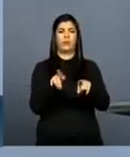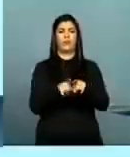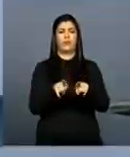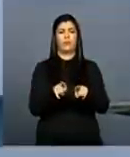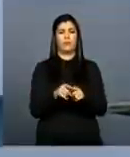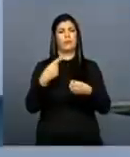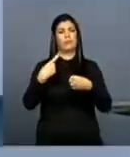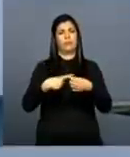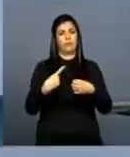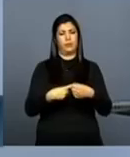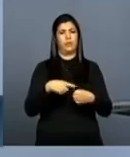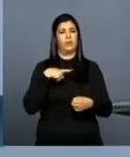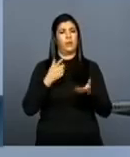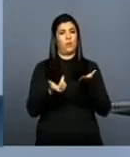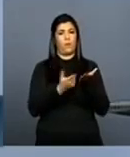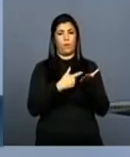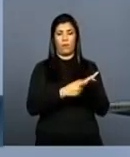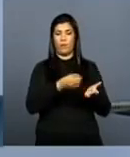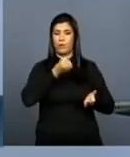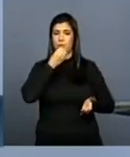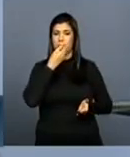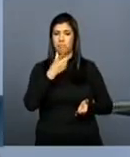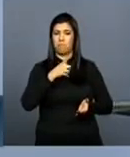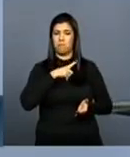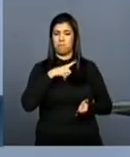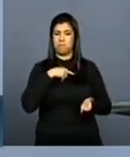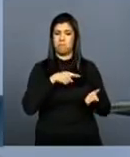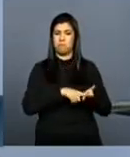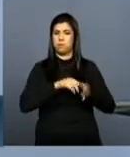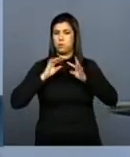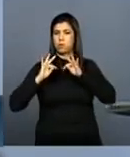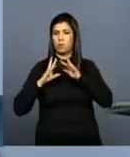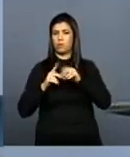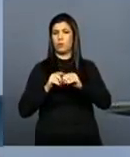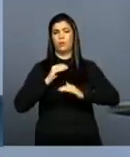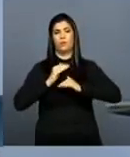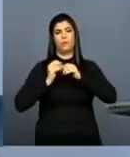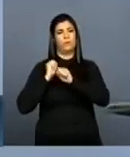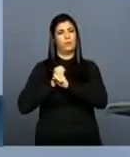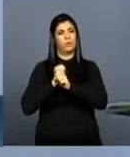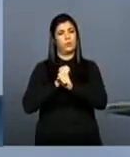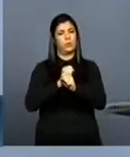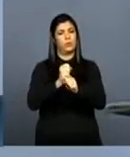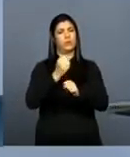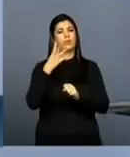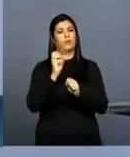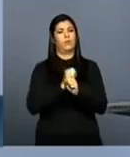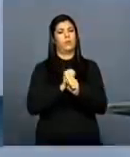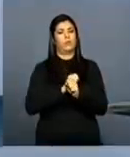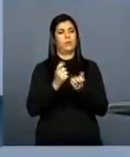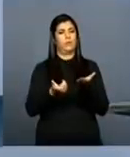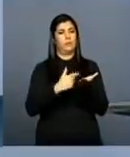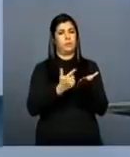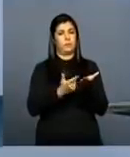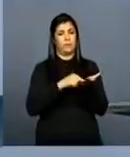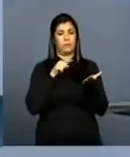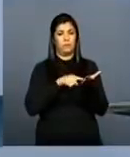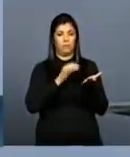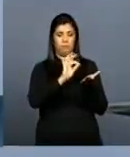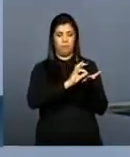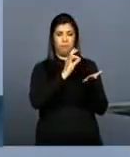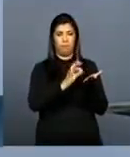livro bastante robusto, mostrando tudo que nós fizemos ao longo desses 4 anos. Nós fizemos questão de registrar,